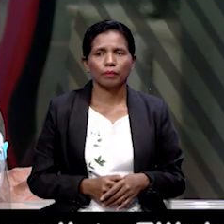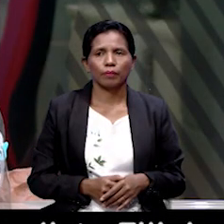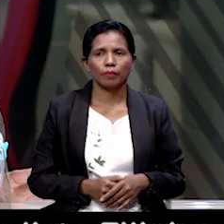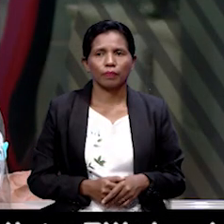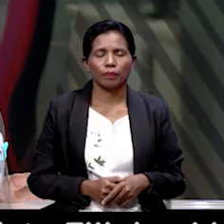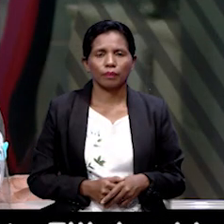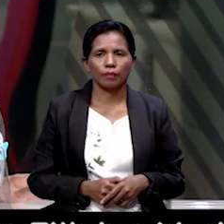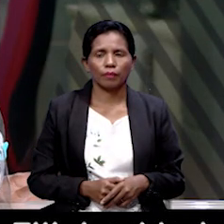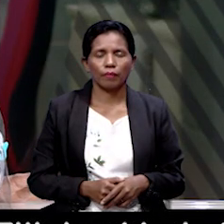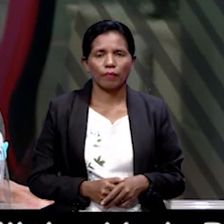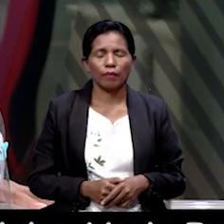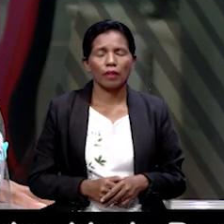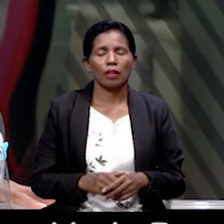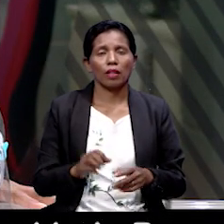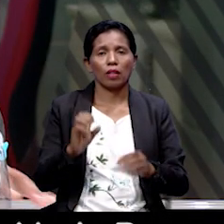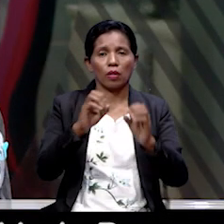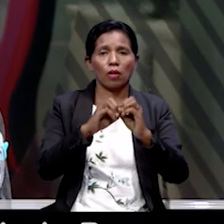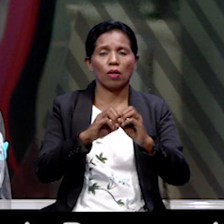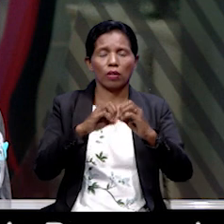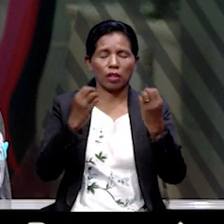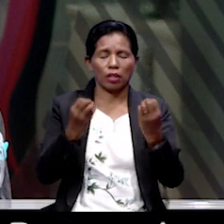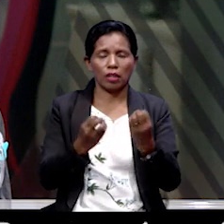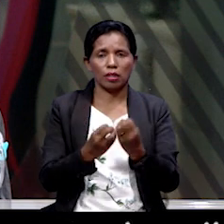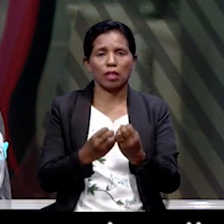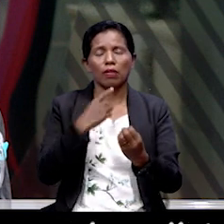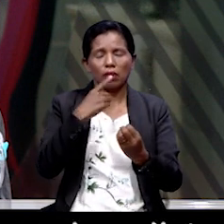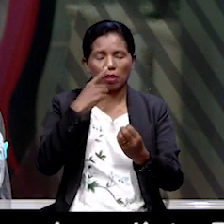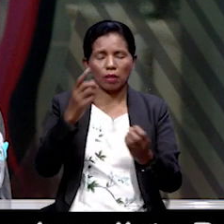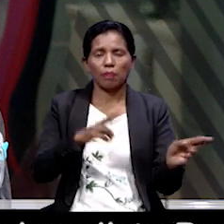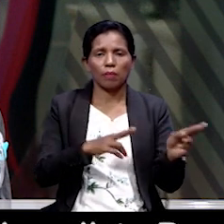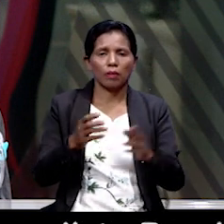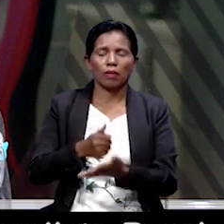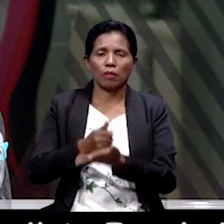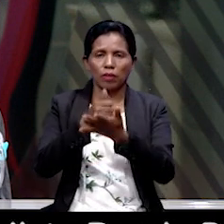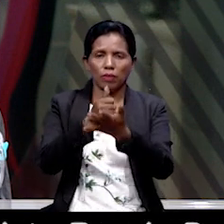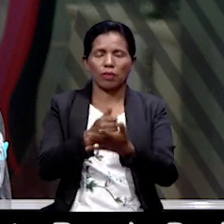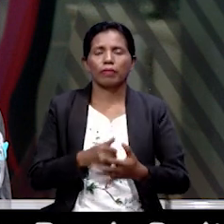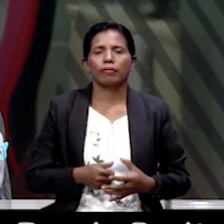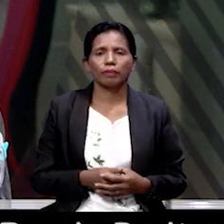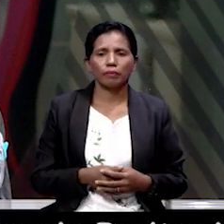União Emirati Árabe pronto apoio Timor-Leste e a área conectividade.